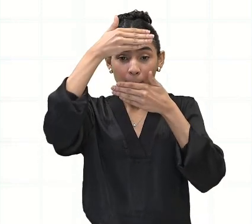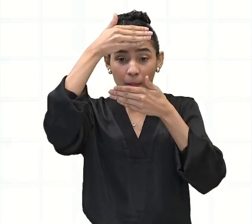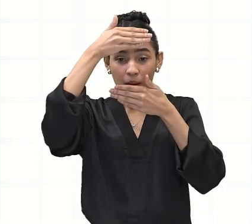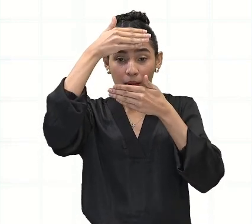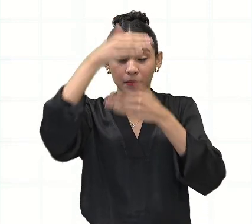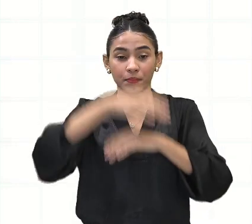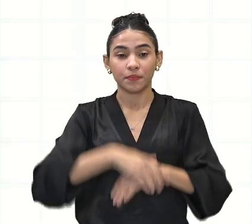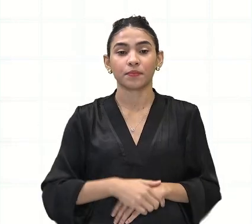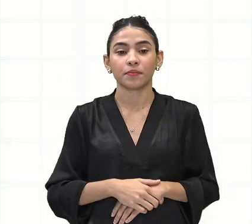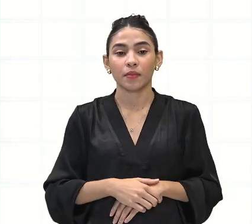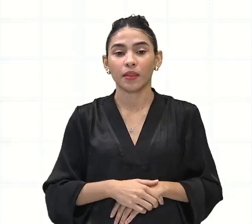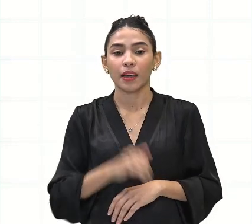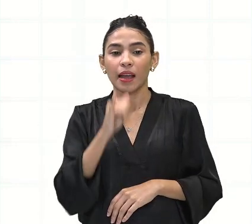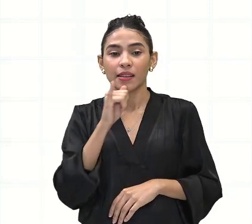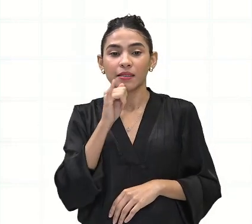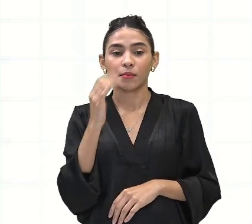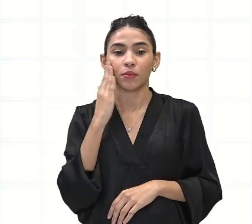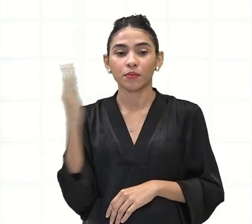imagina. Arroz